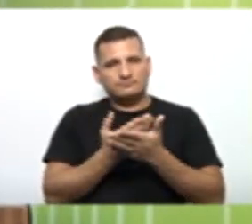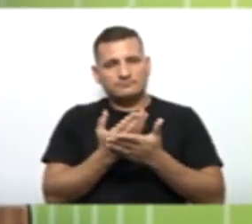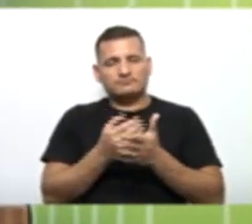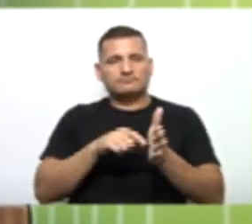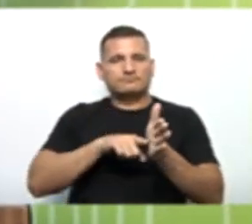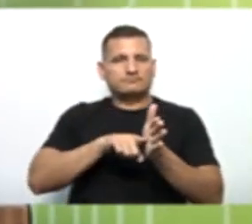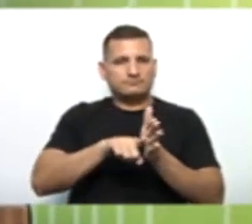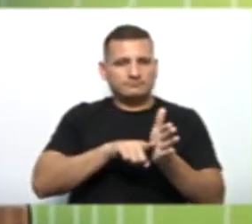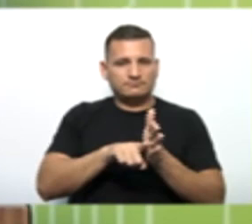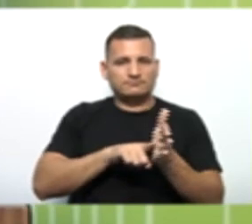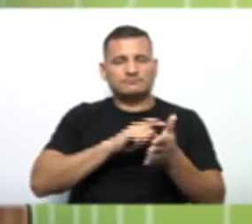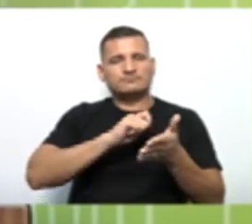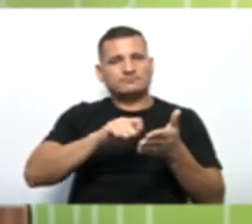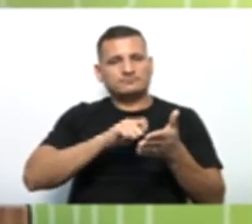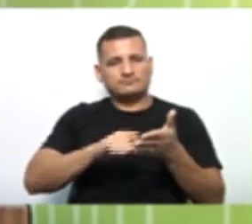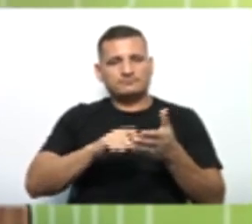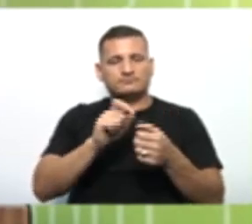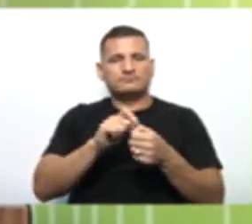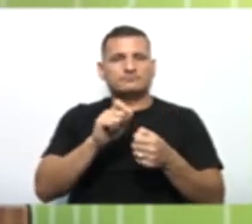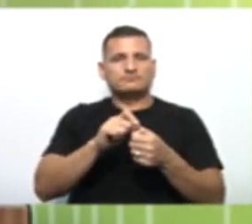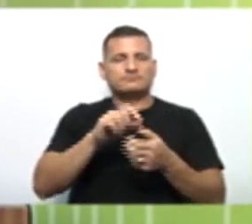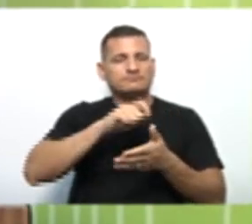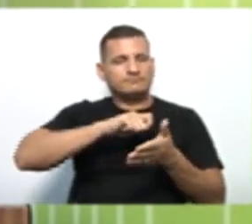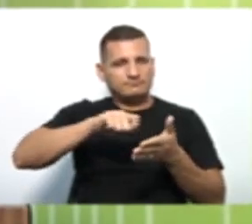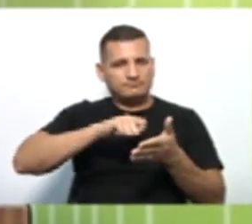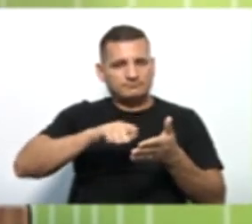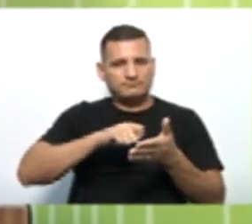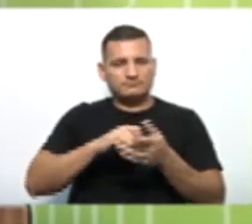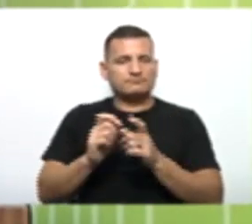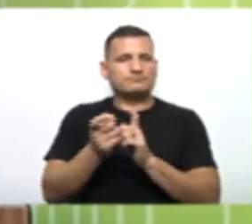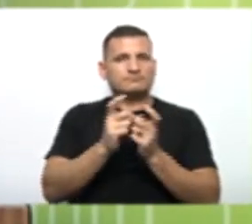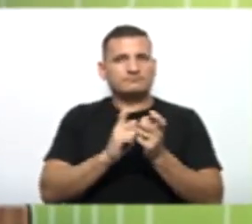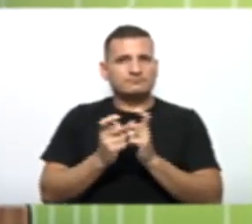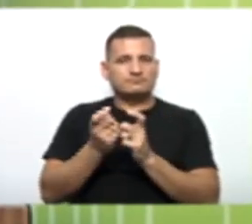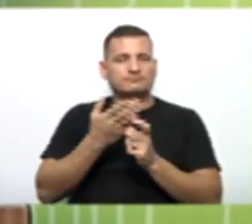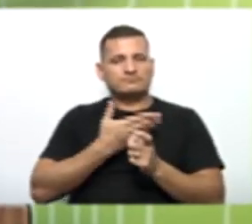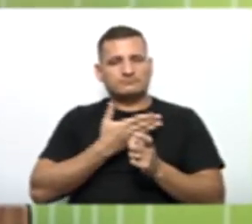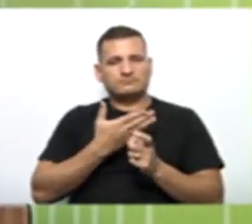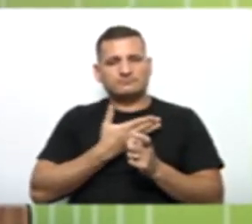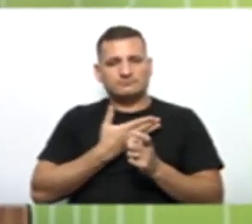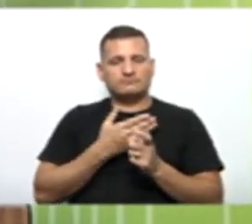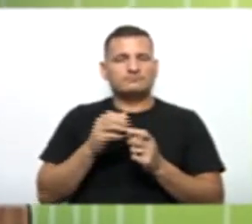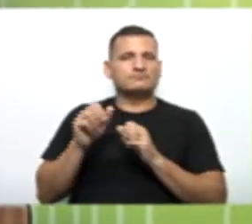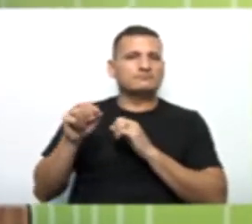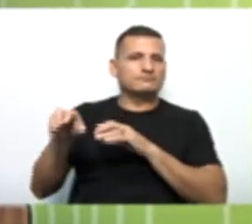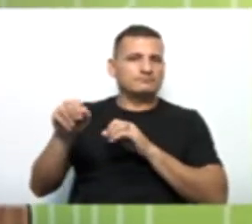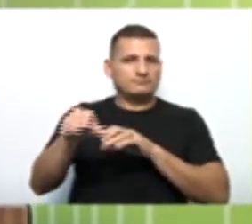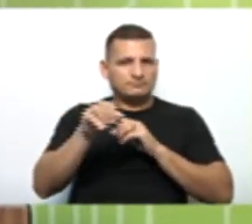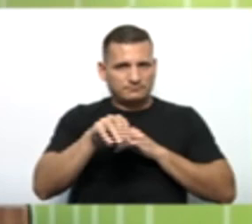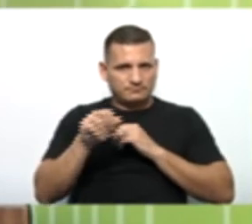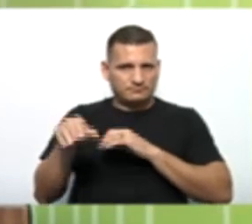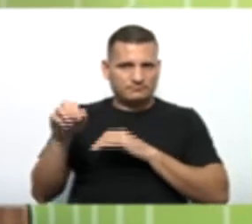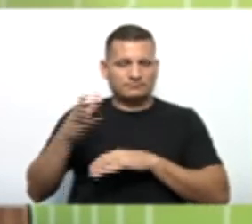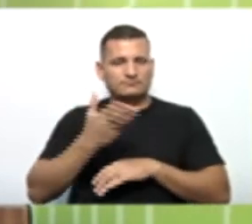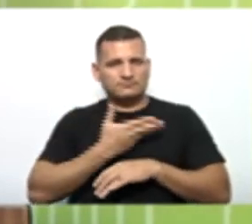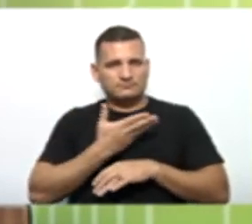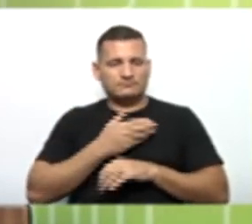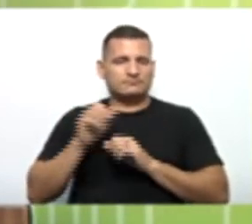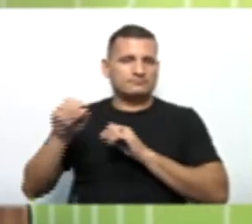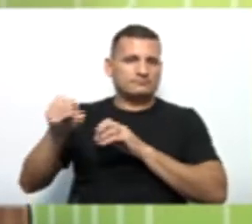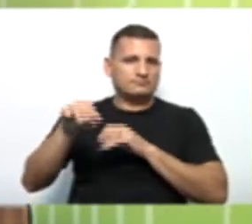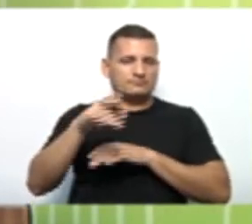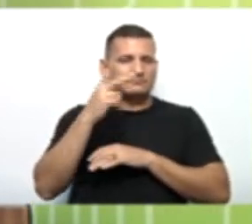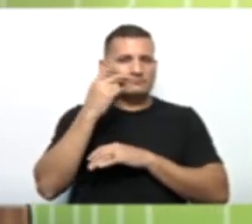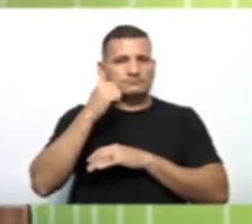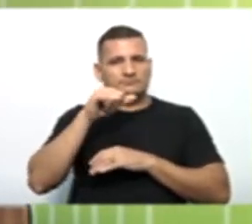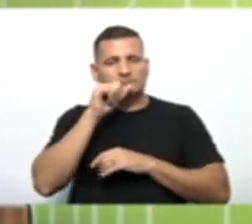pesquisem inscrevam faça umas anotações discutam com os colegas e ensinem aos amigos ensina aos